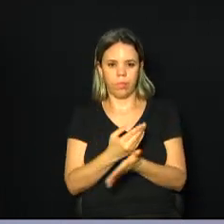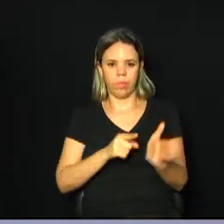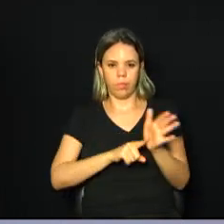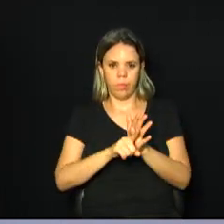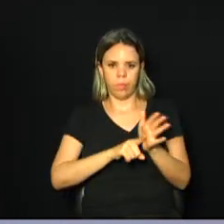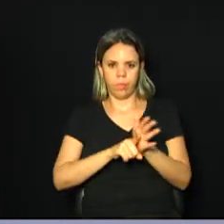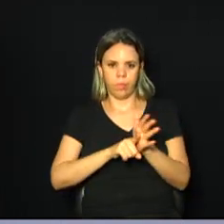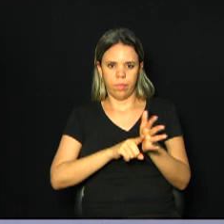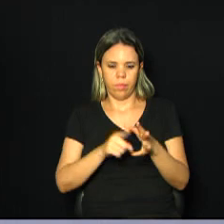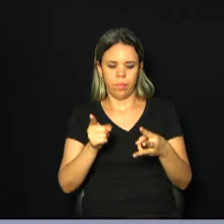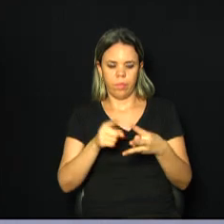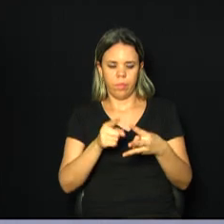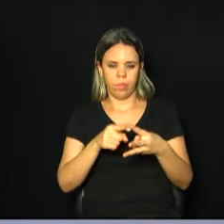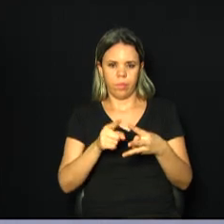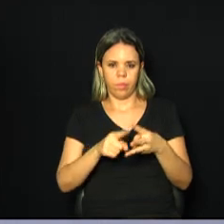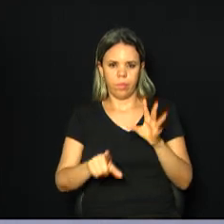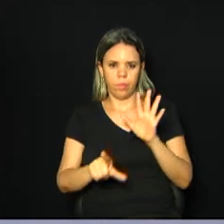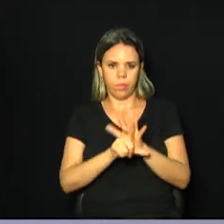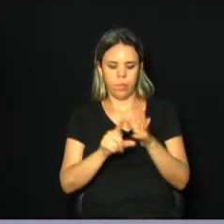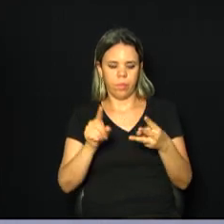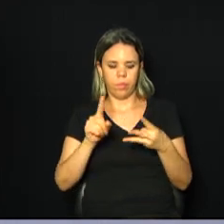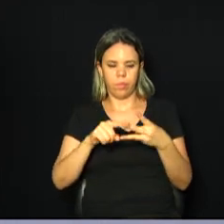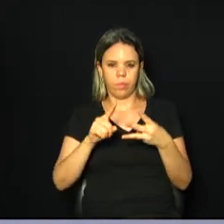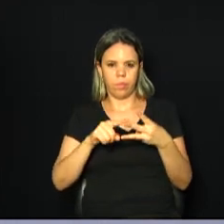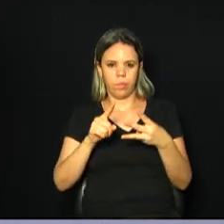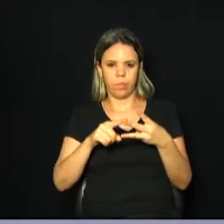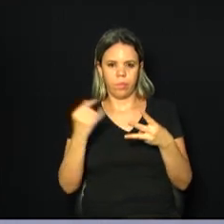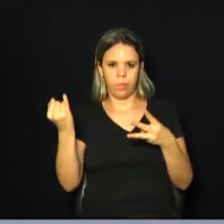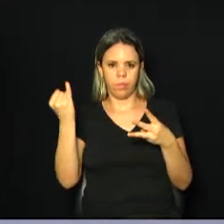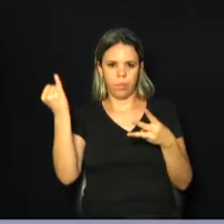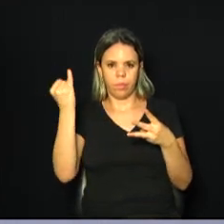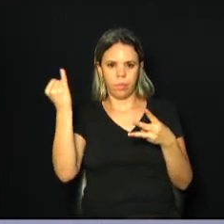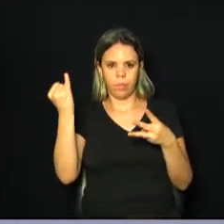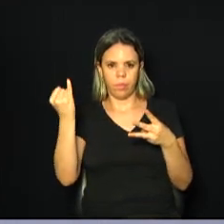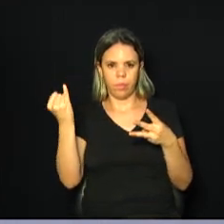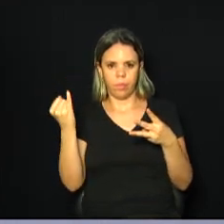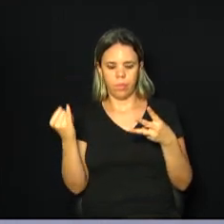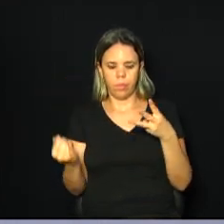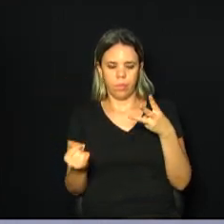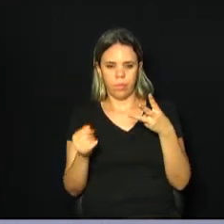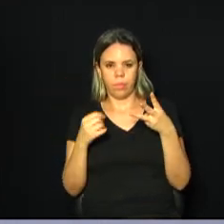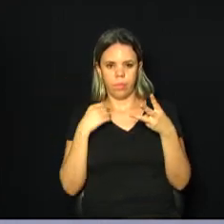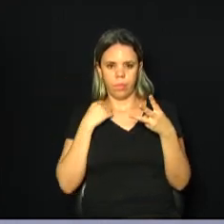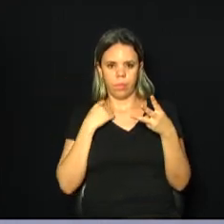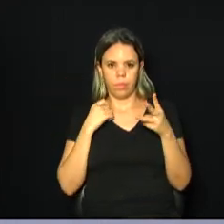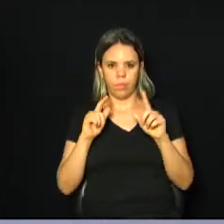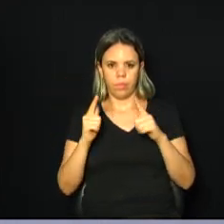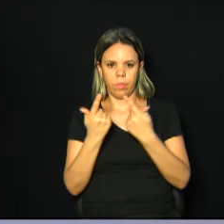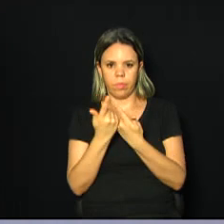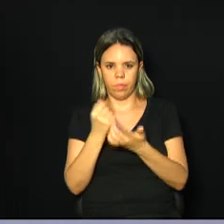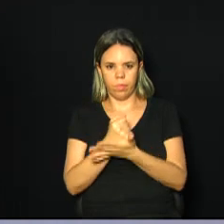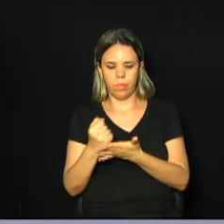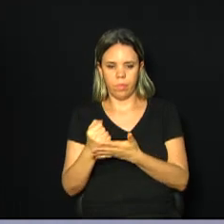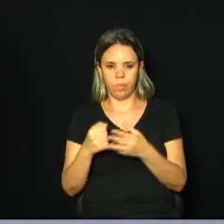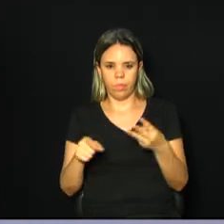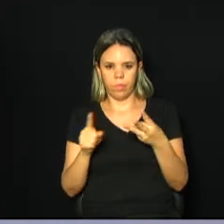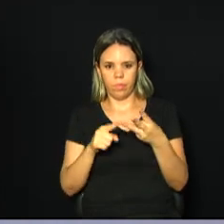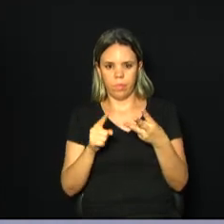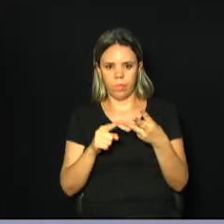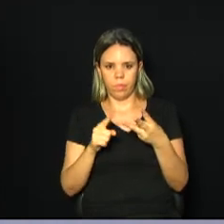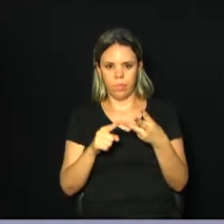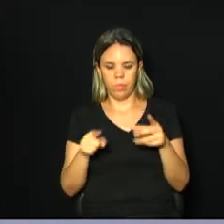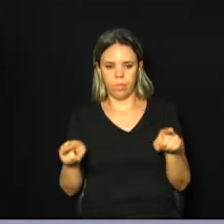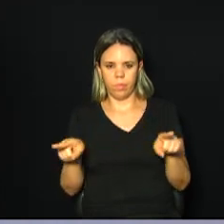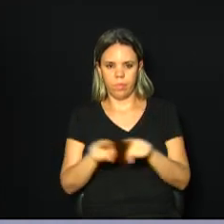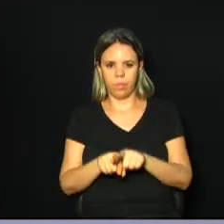de orientação da lei, uma parte muito importante dela, que é a gestão de contratos, e uma parte